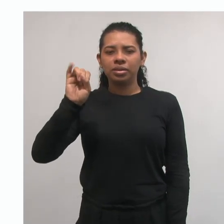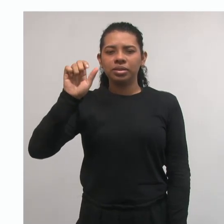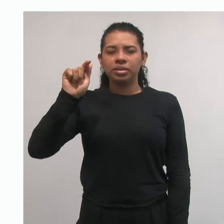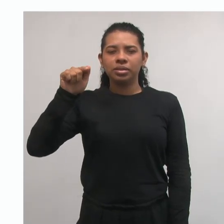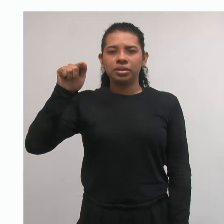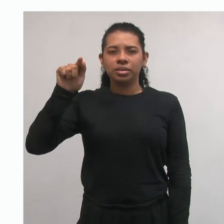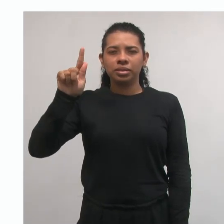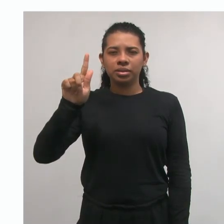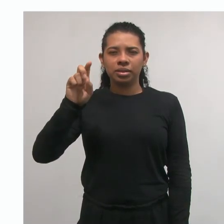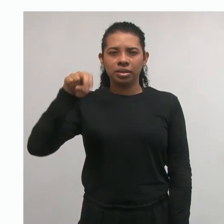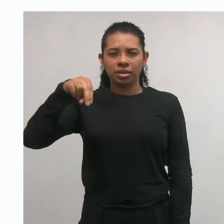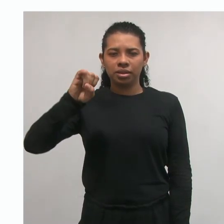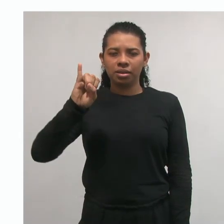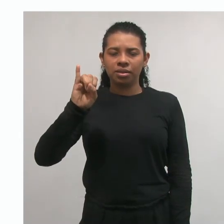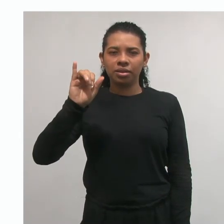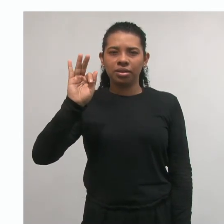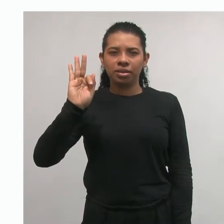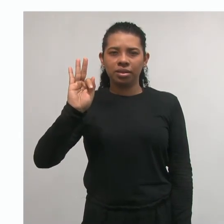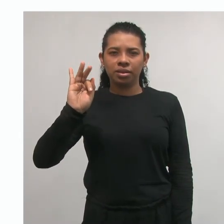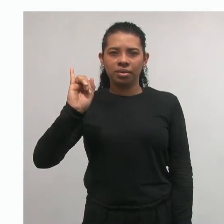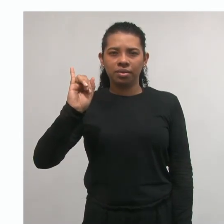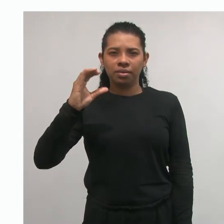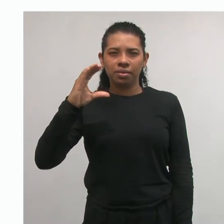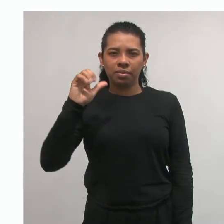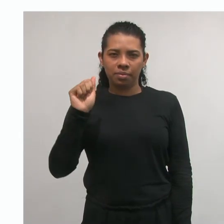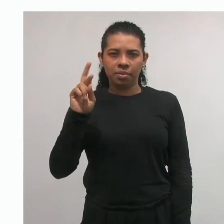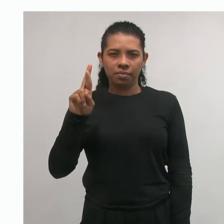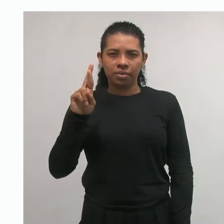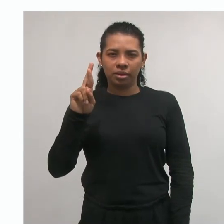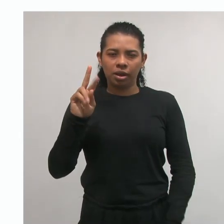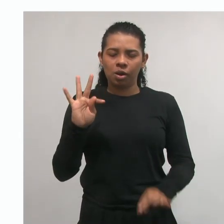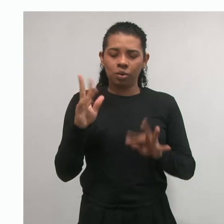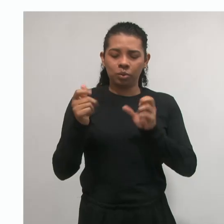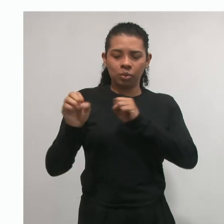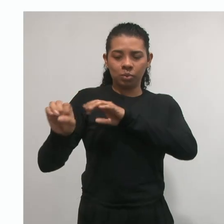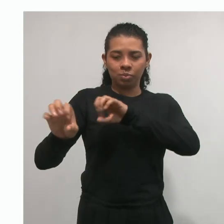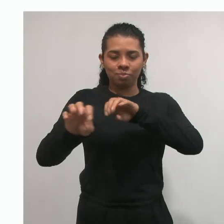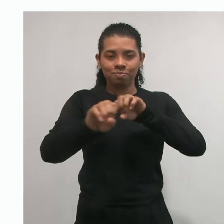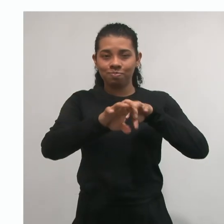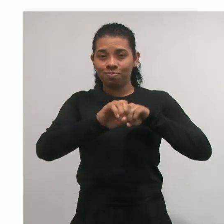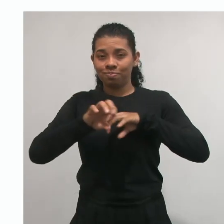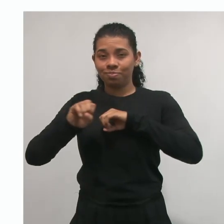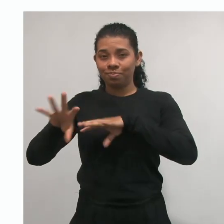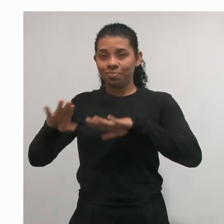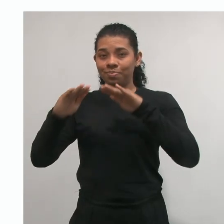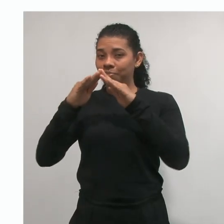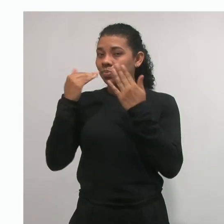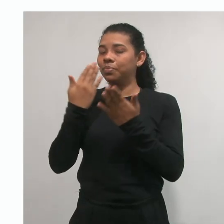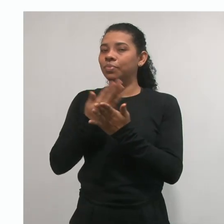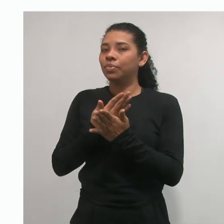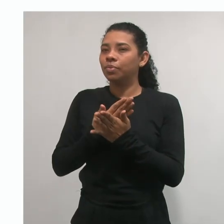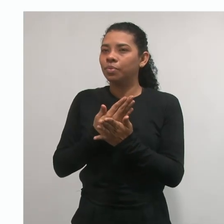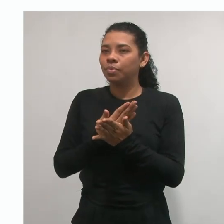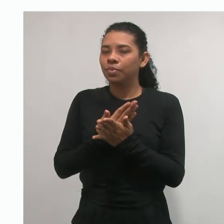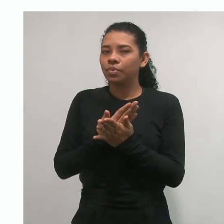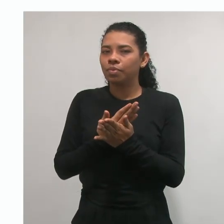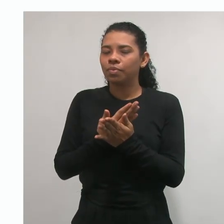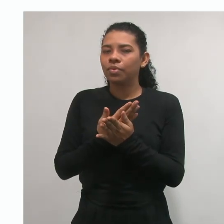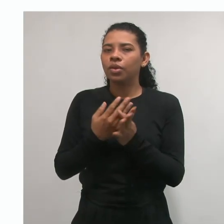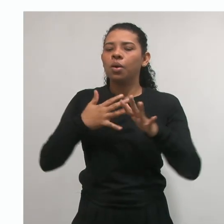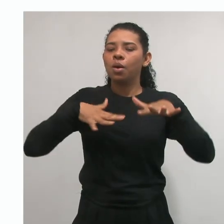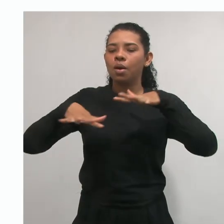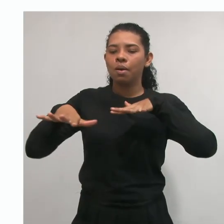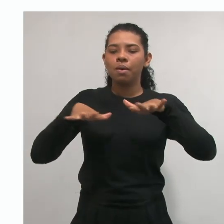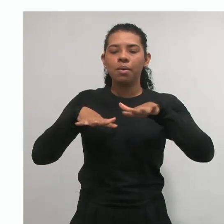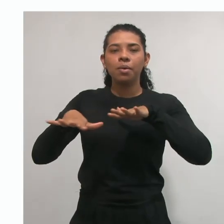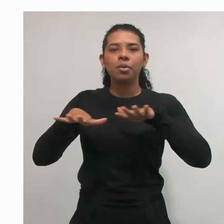sociedade, especialmente nas escolas. Então, quando a gente fala de gênero e epistemologia, a gente